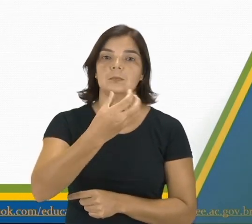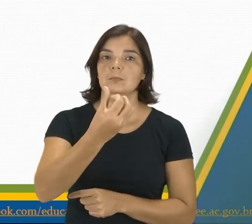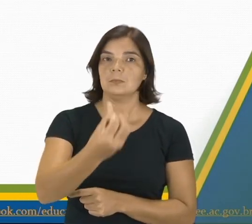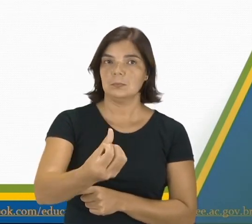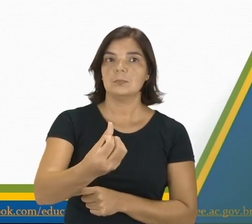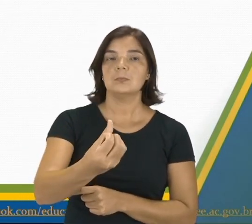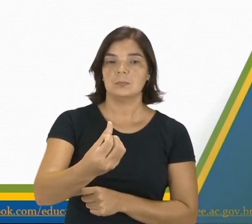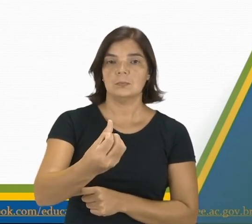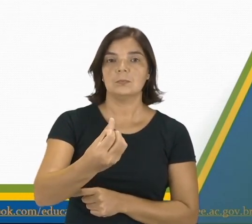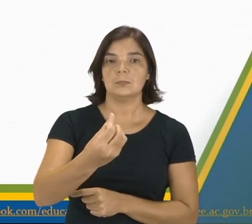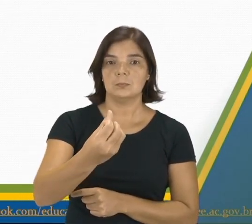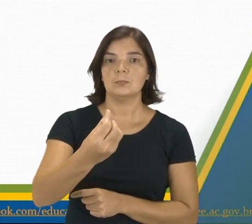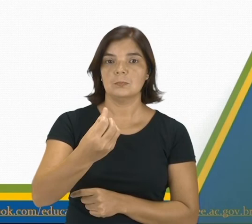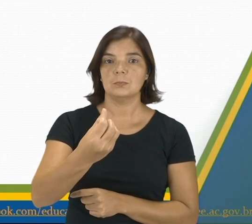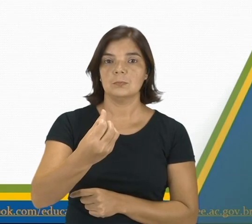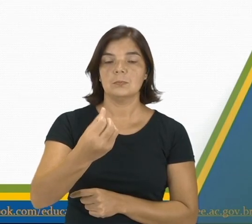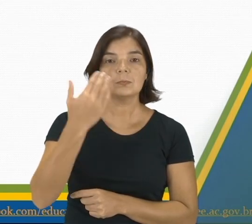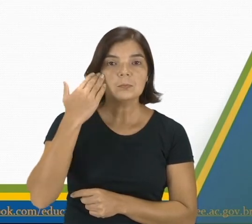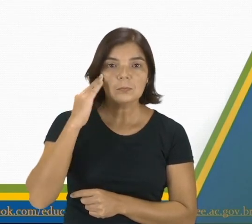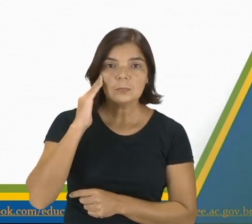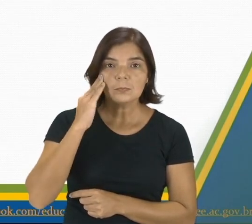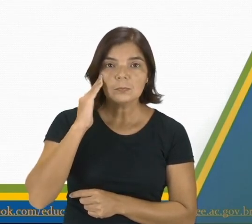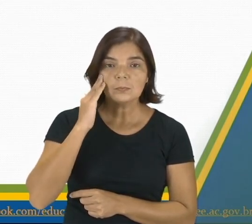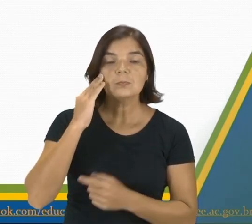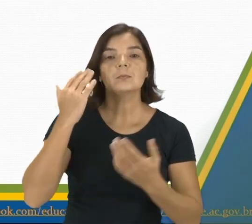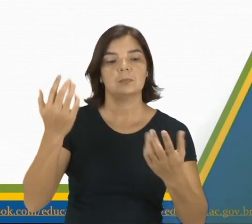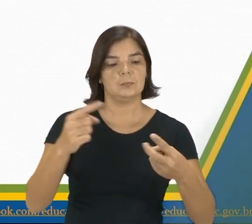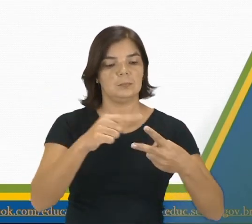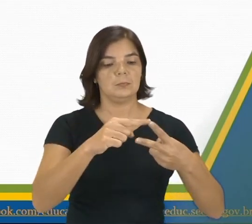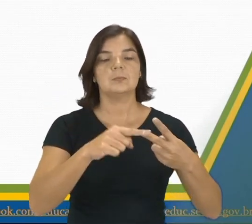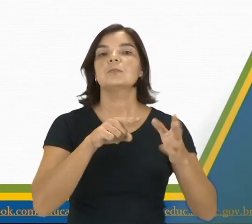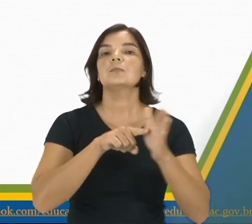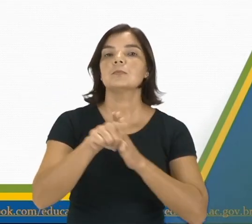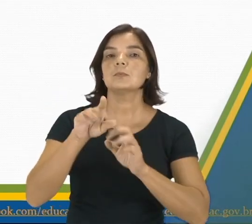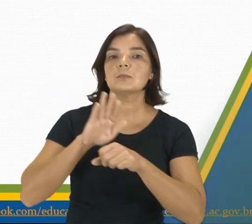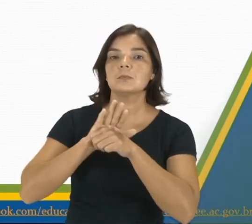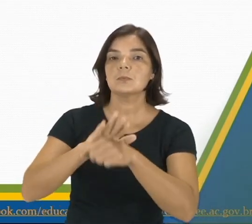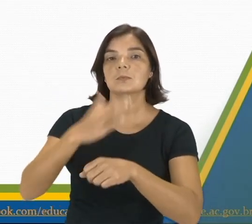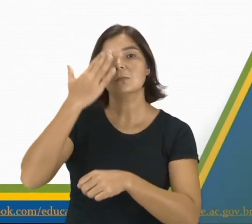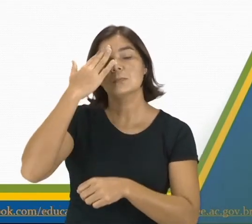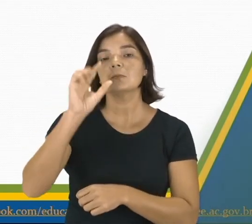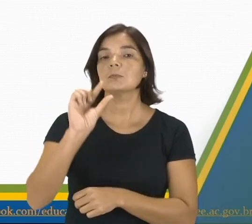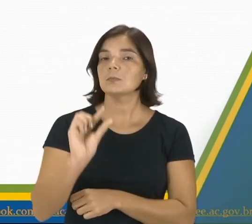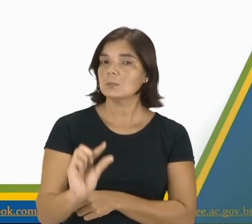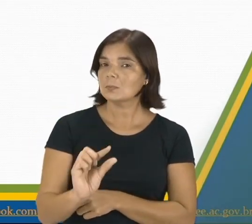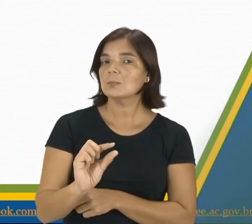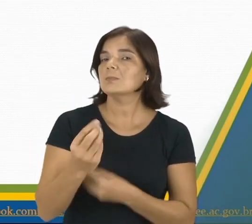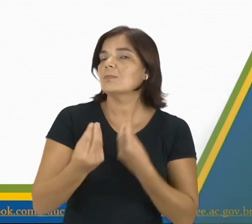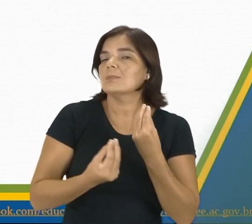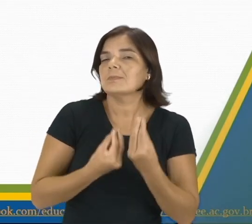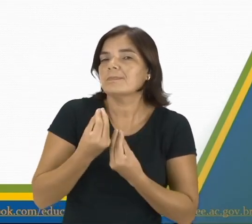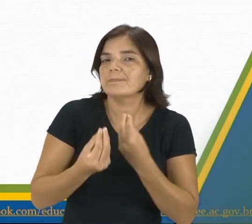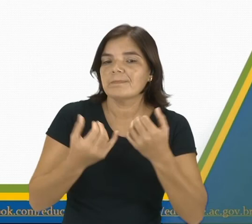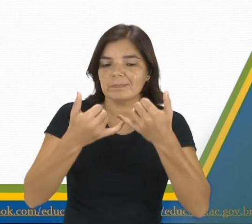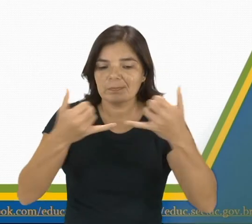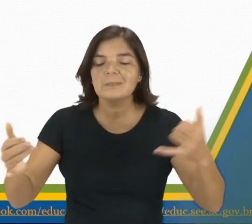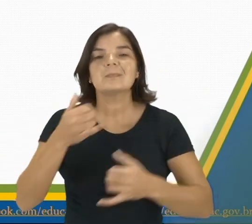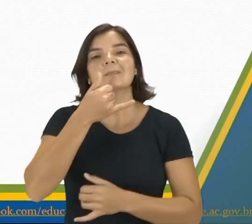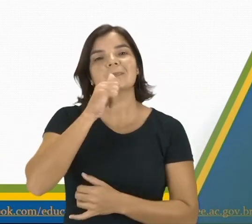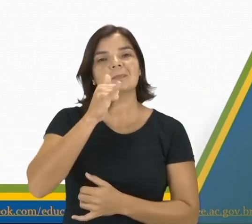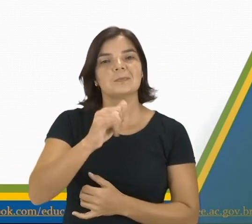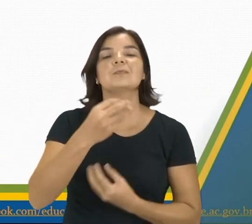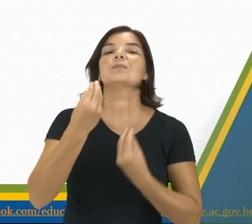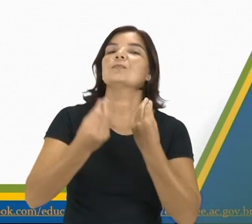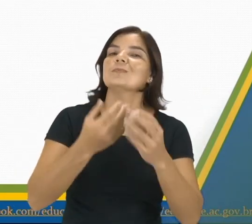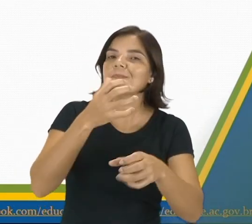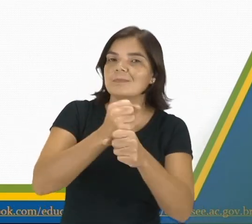36 coulomb, então. Entendido? Então, essas duas questões nos ajudam a entender um pouco sobre a corrente elétrica, como